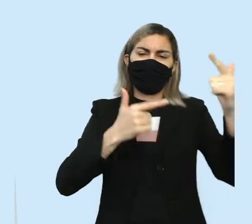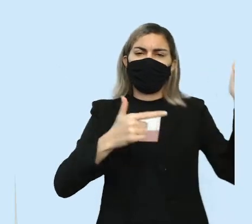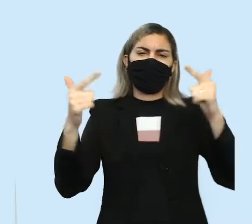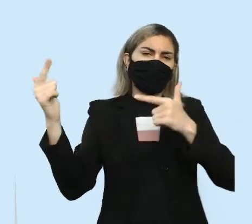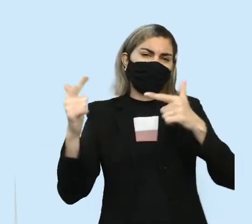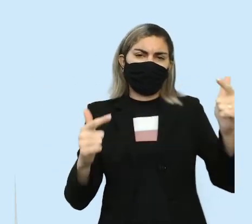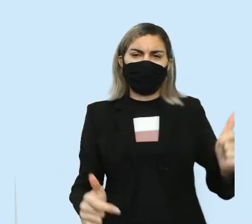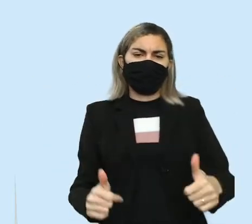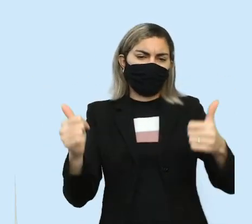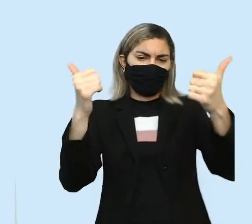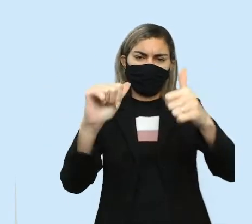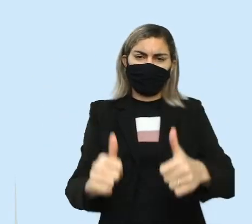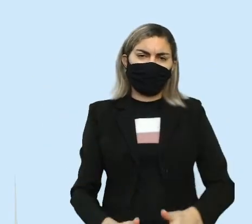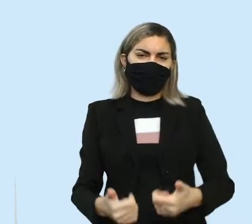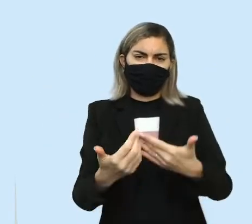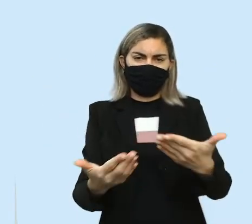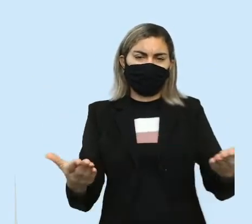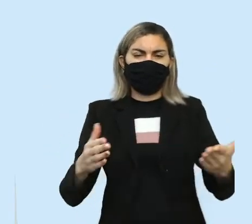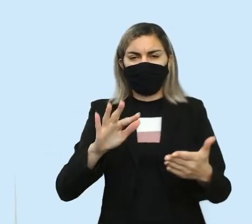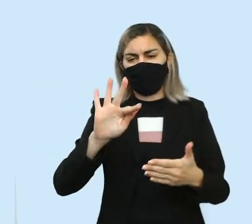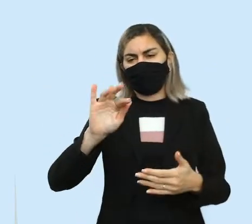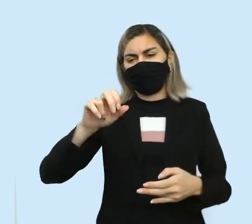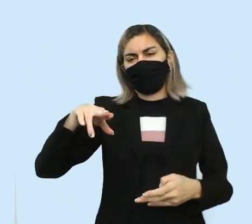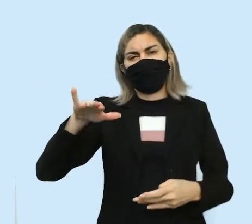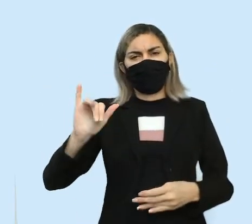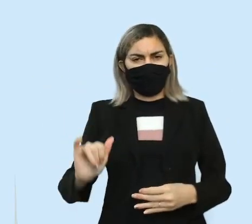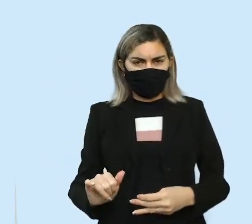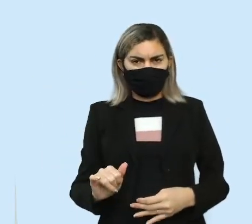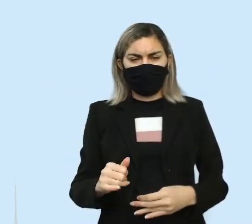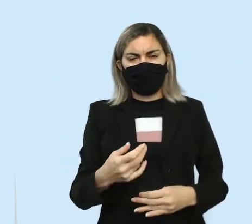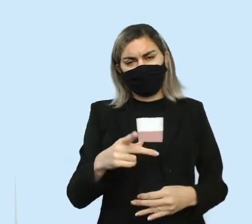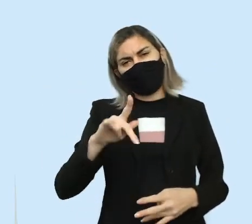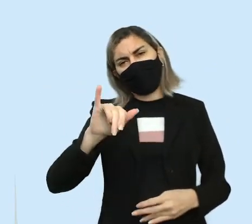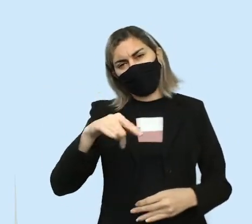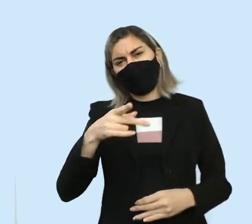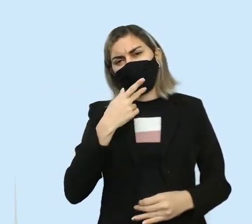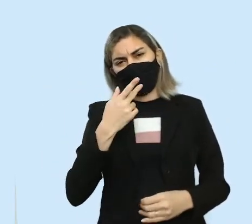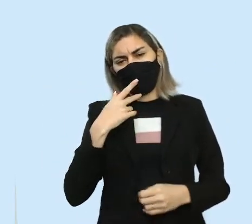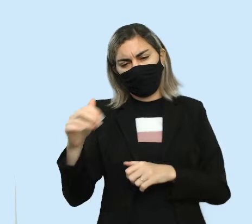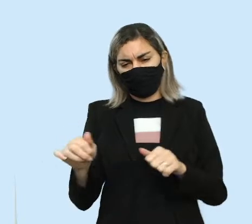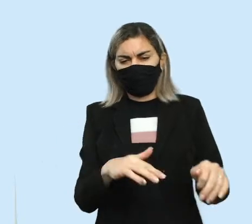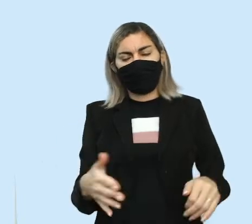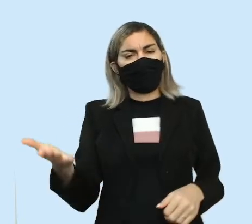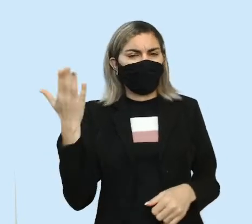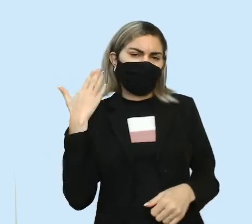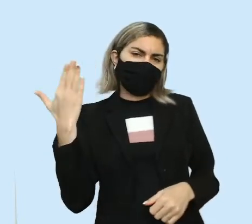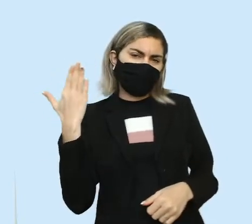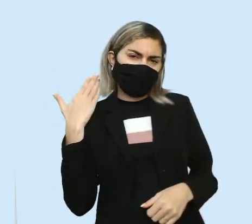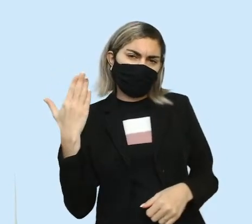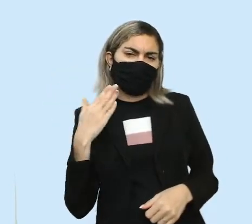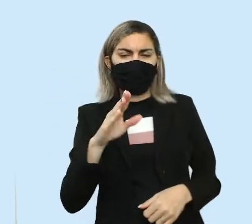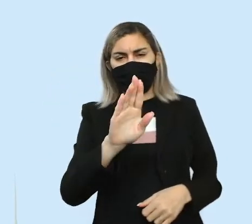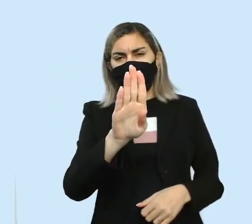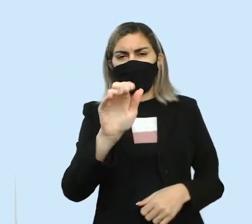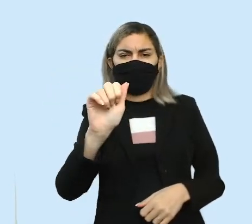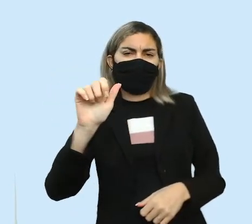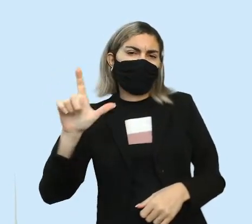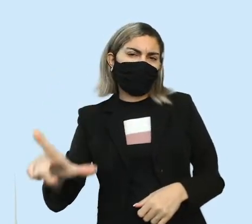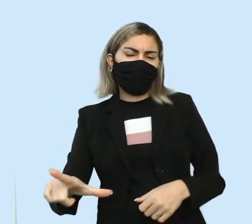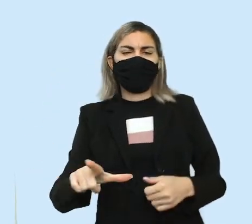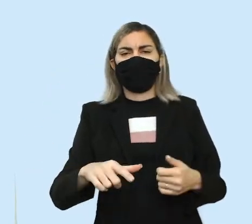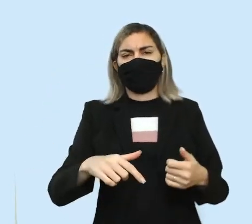né, divindades, como, por exemplo, o povo fenício, que foi um povo que o Pimpão falou na semana passada para vocês, né, o Baal, o bezerro de ouro,